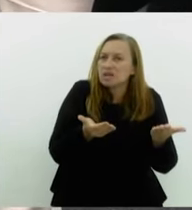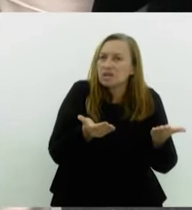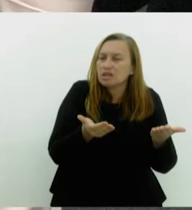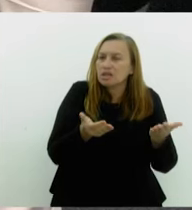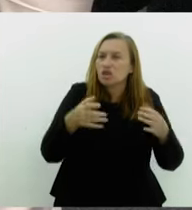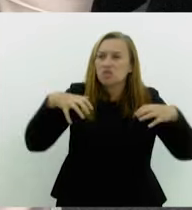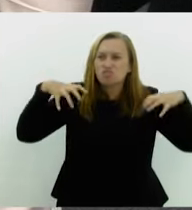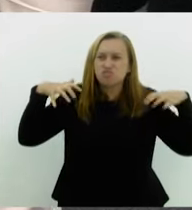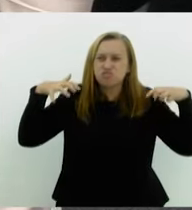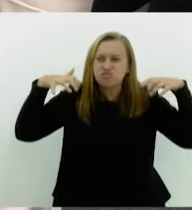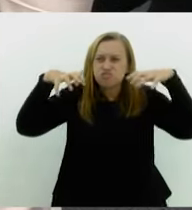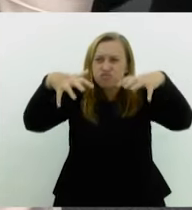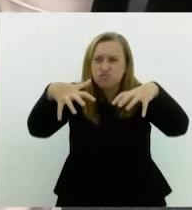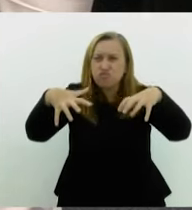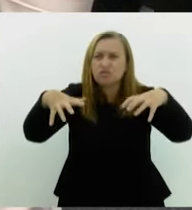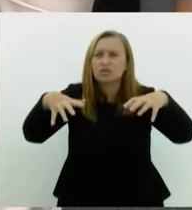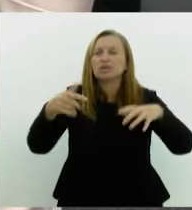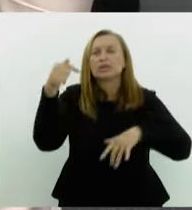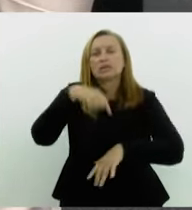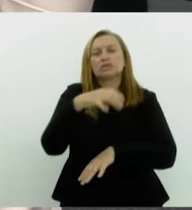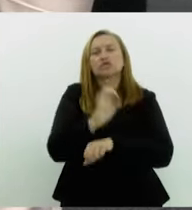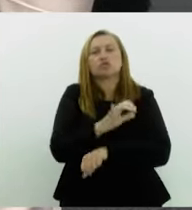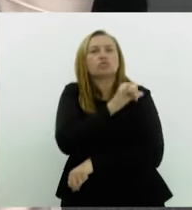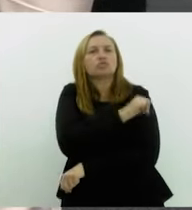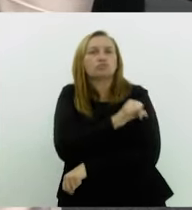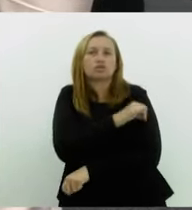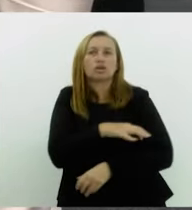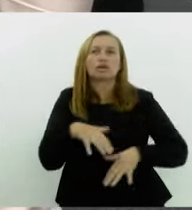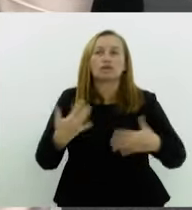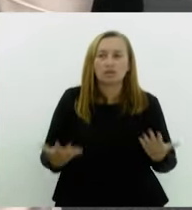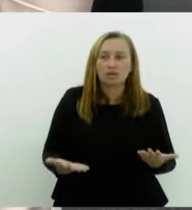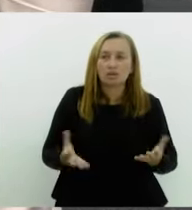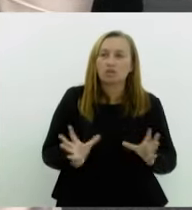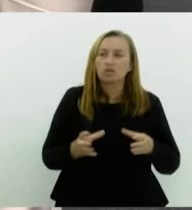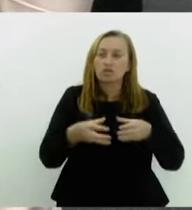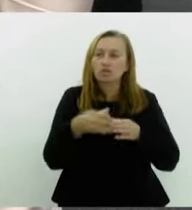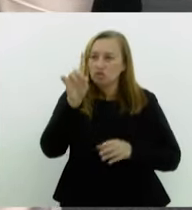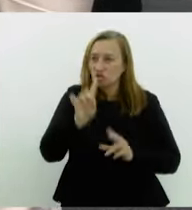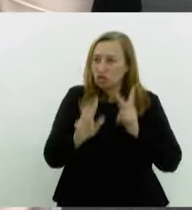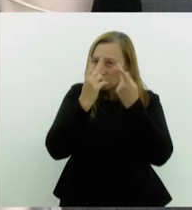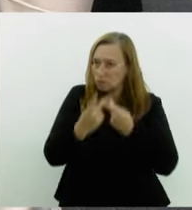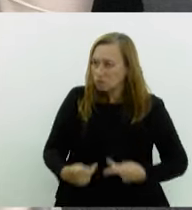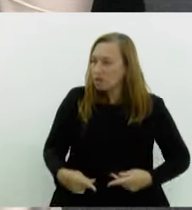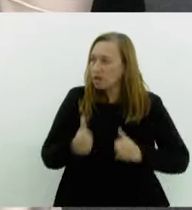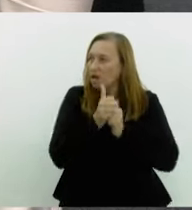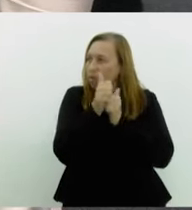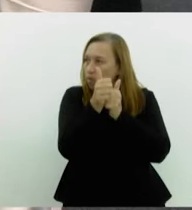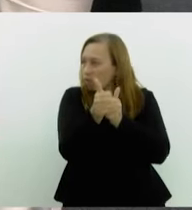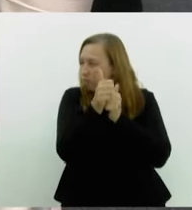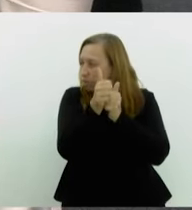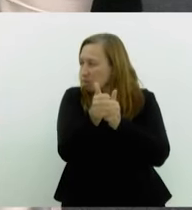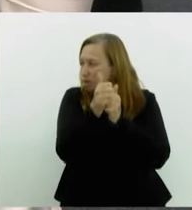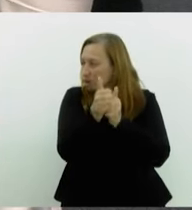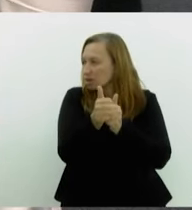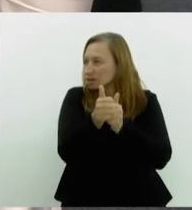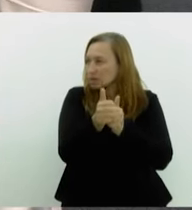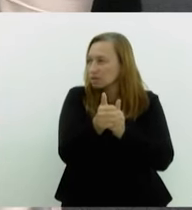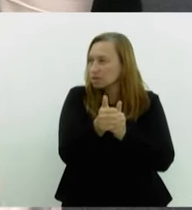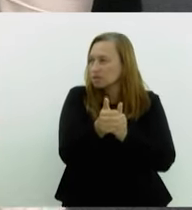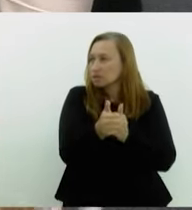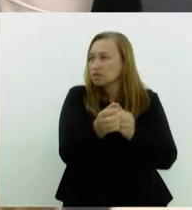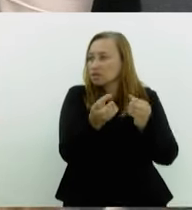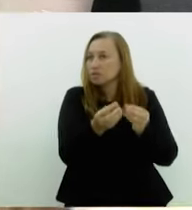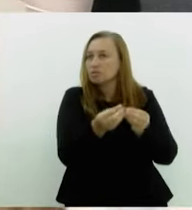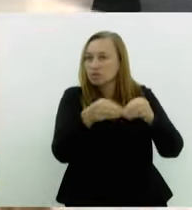tragédias socioambientais é aqui do estado do Rio de Janeiro. Então, a nossa Comissão de Direitos Humanos acompanha, inclusive, essas mazelas,